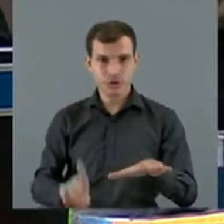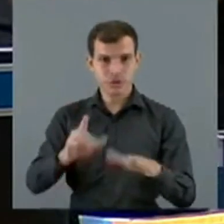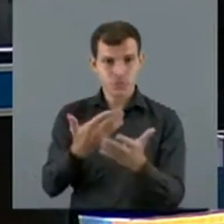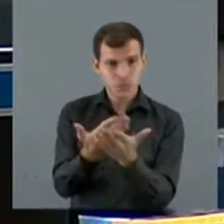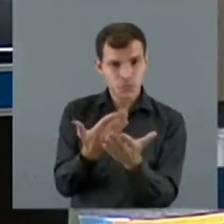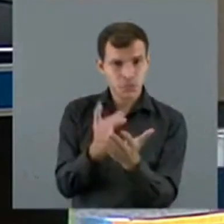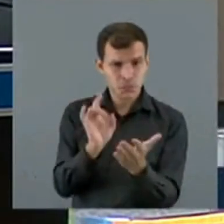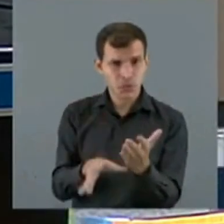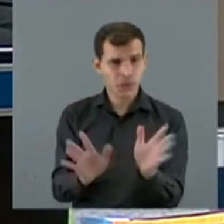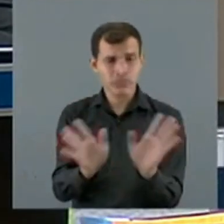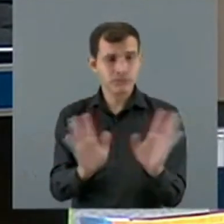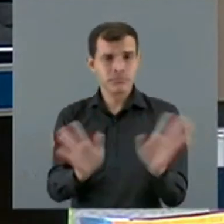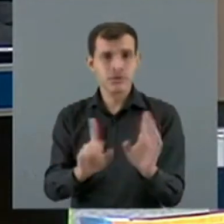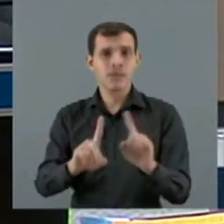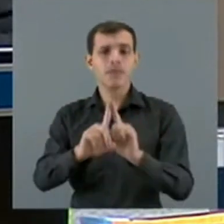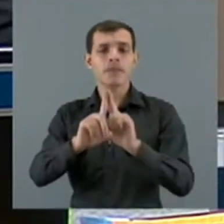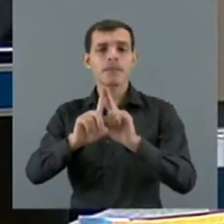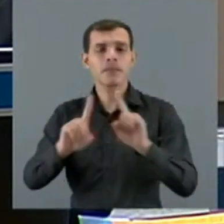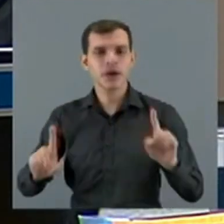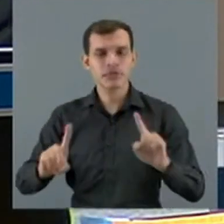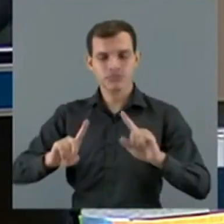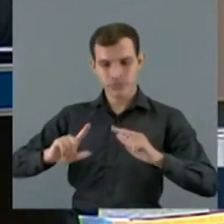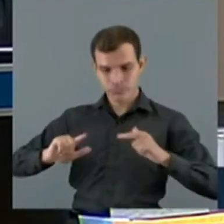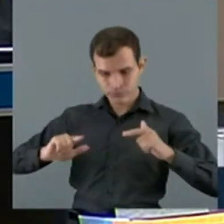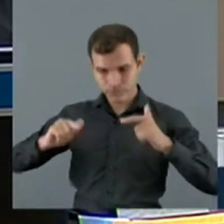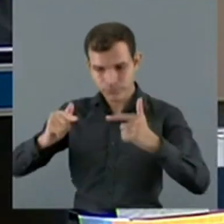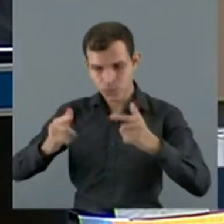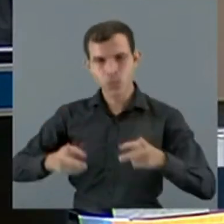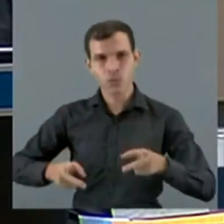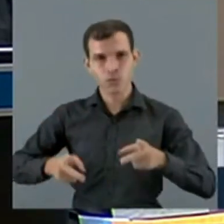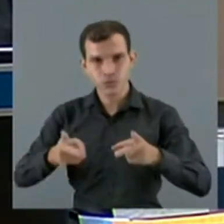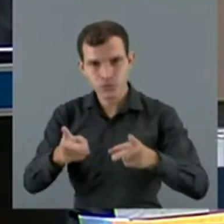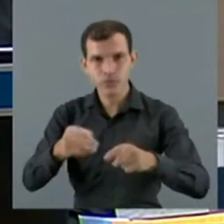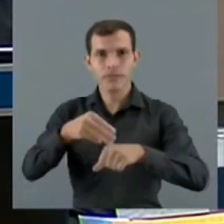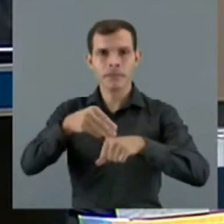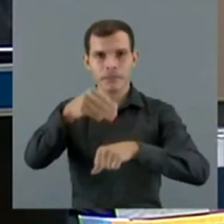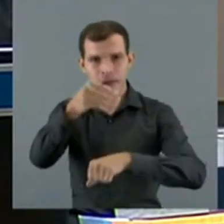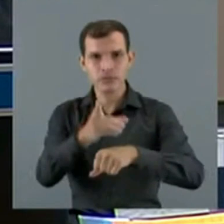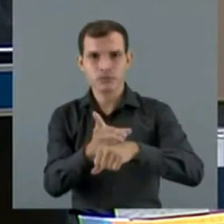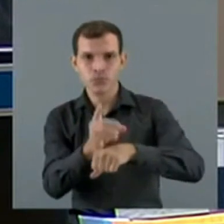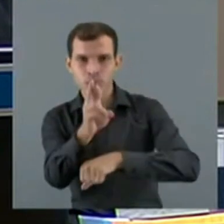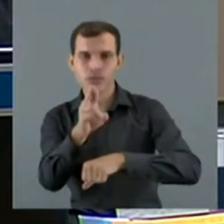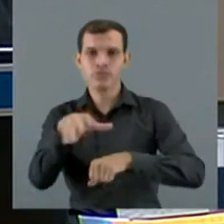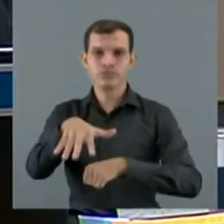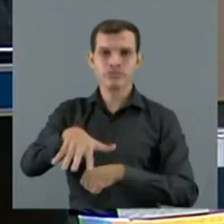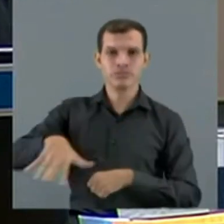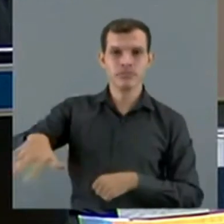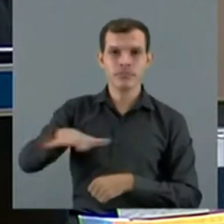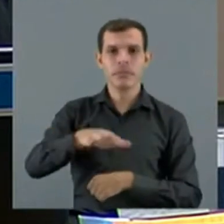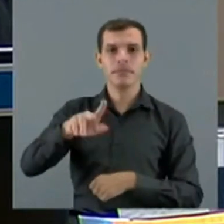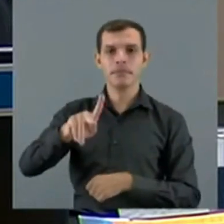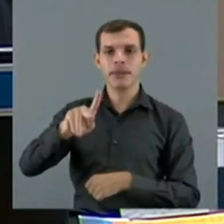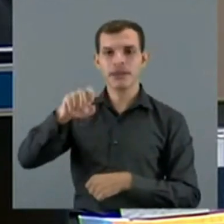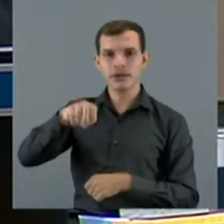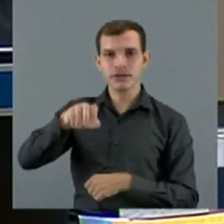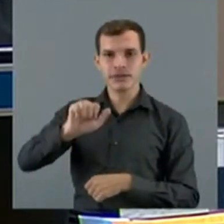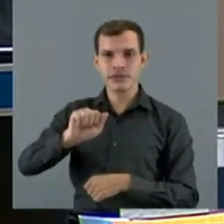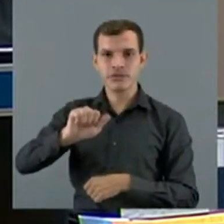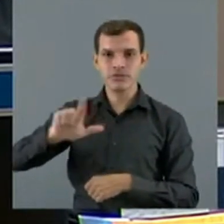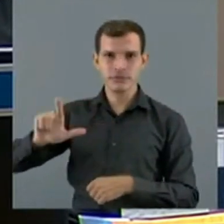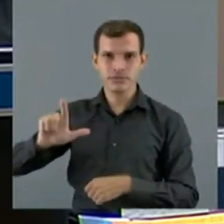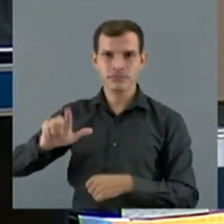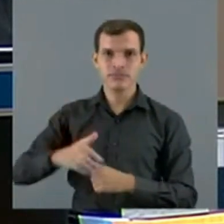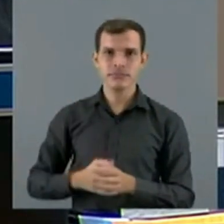Penal, tornei-me mestre e doutor em Direito Constitucional, com viés em pesquisas